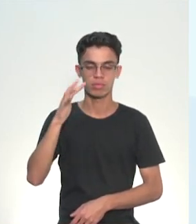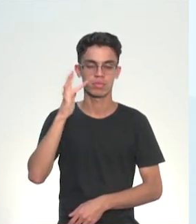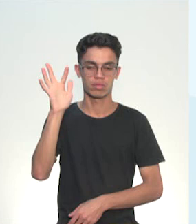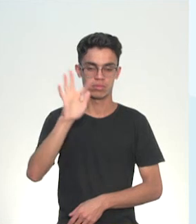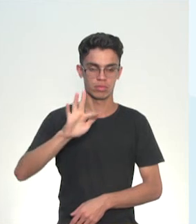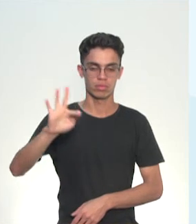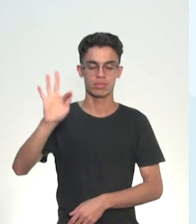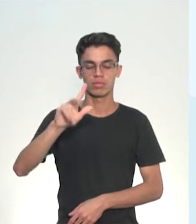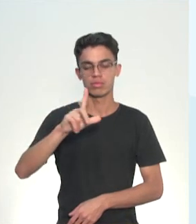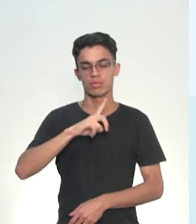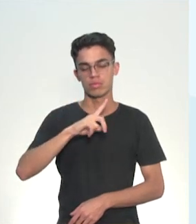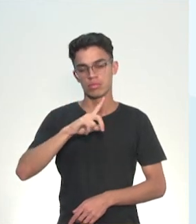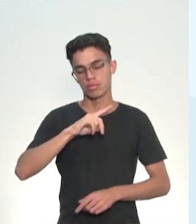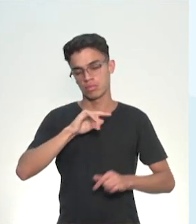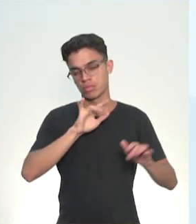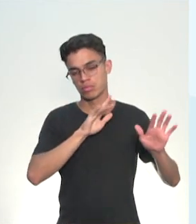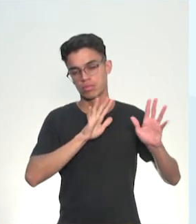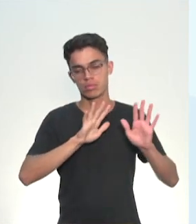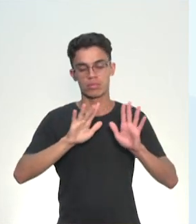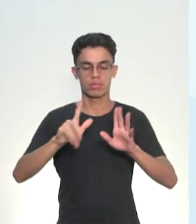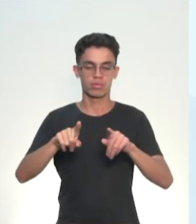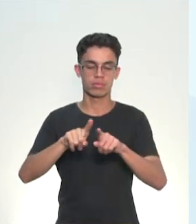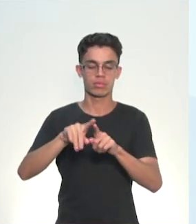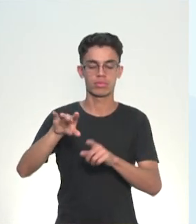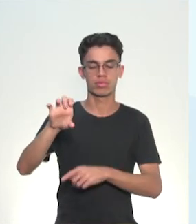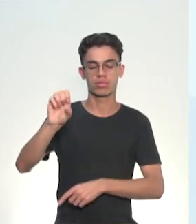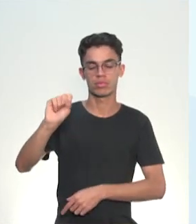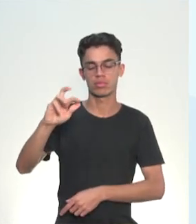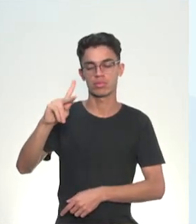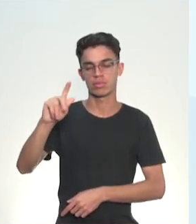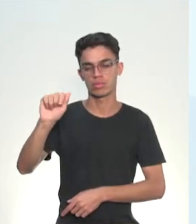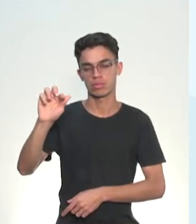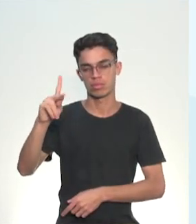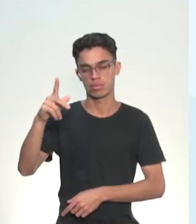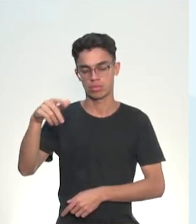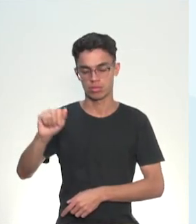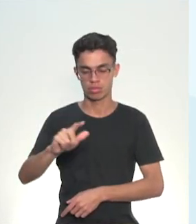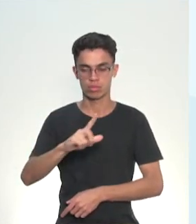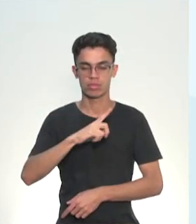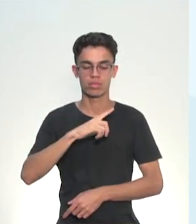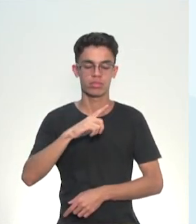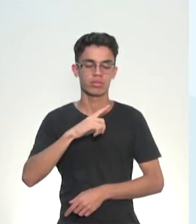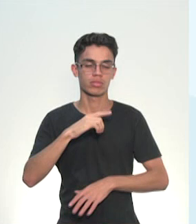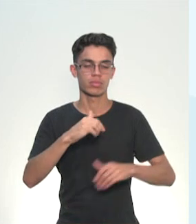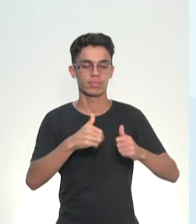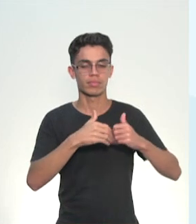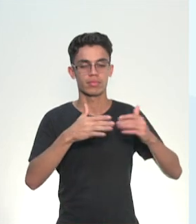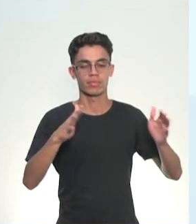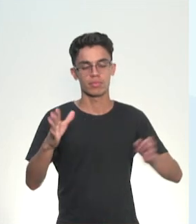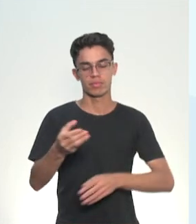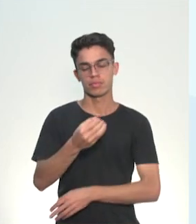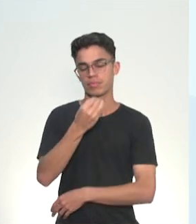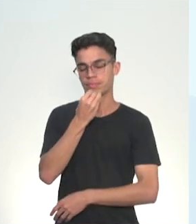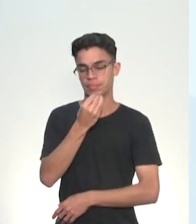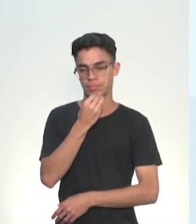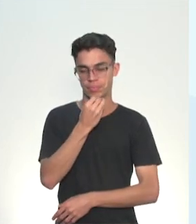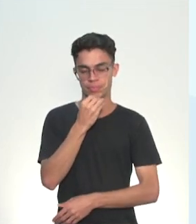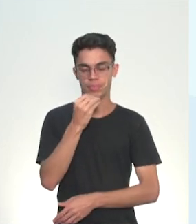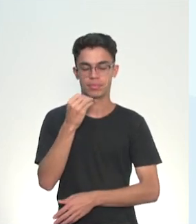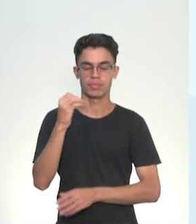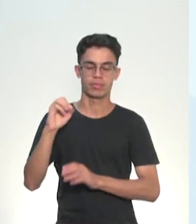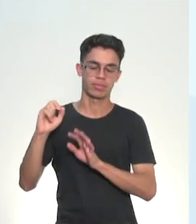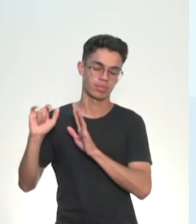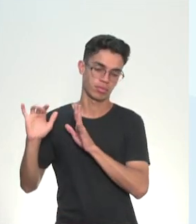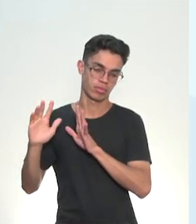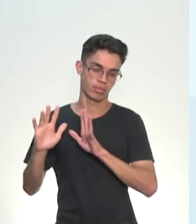da América espanhola, né? Porque abriu-se uma janela de oportunidades a partir do momento em que as